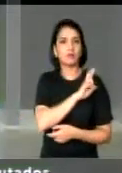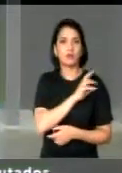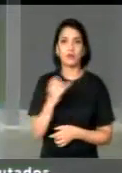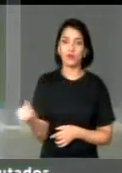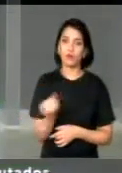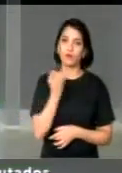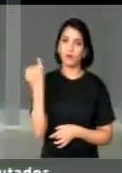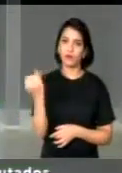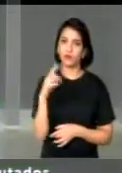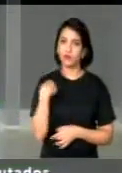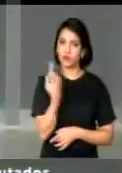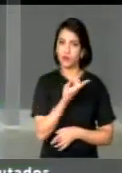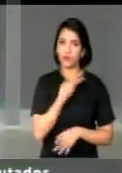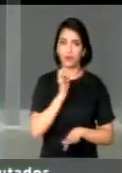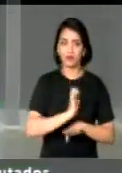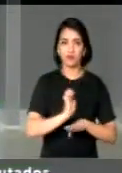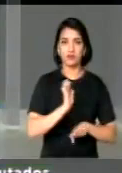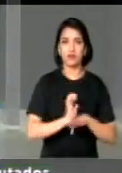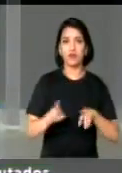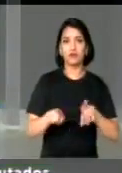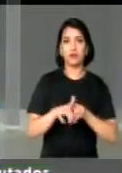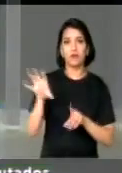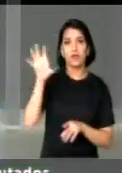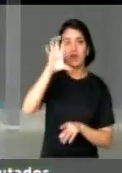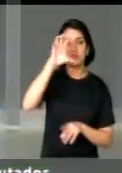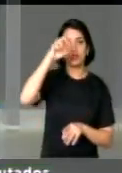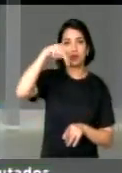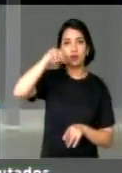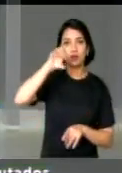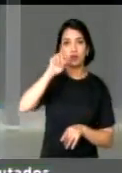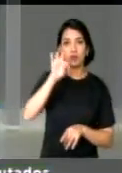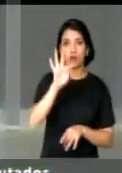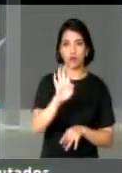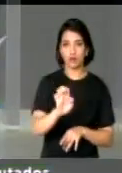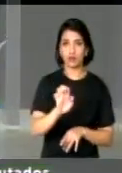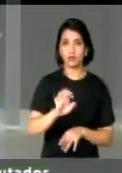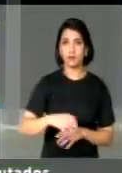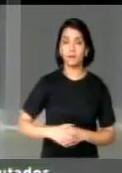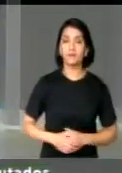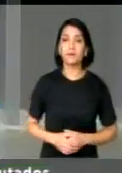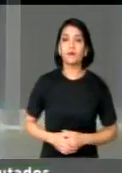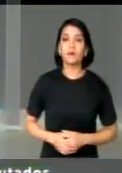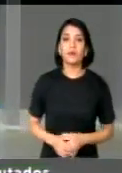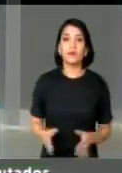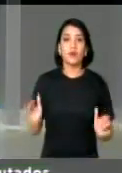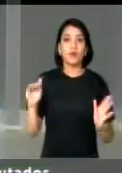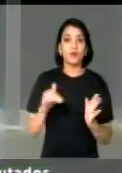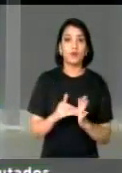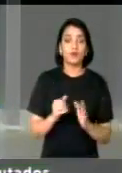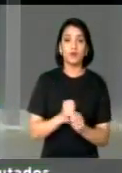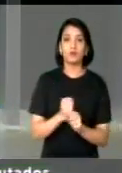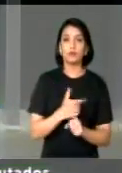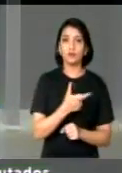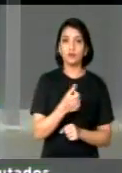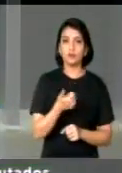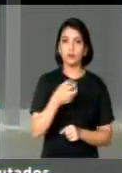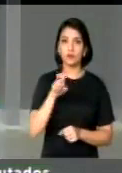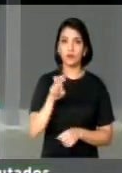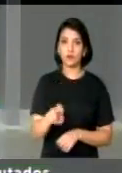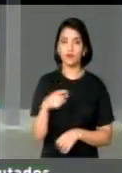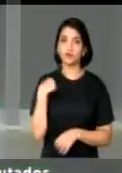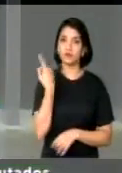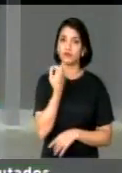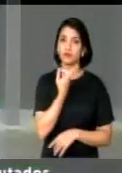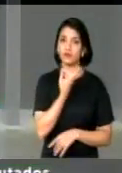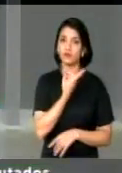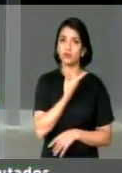a região norte do nosso país. Desde o final de 2015, buscamos corrigir a injusta